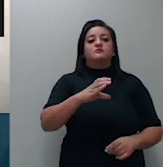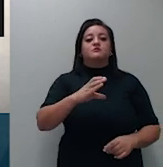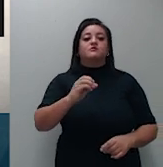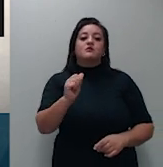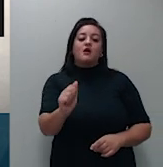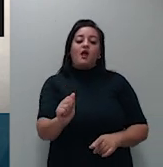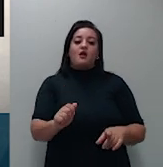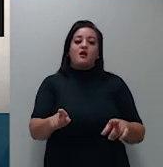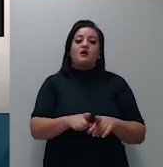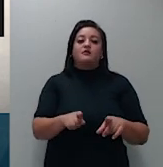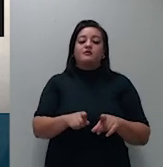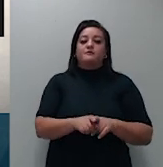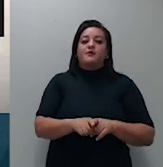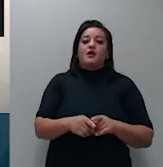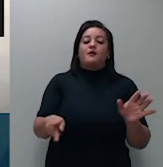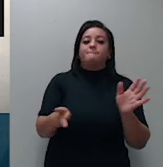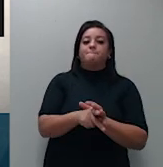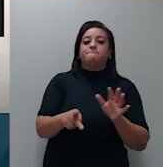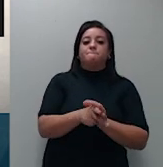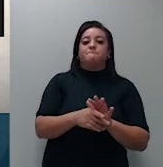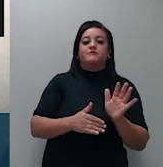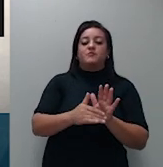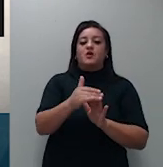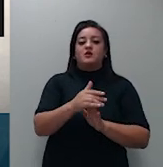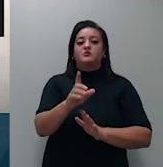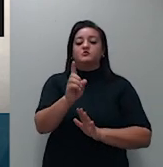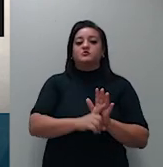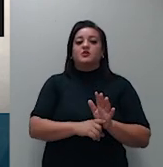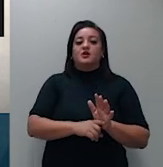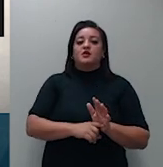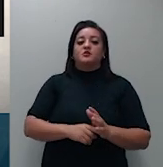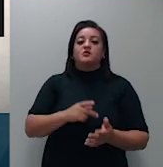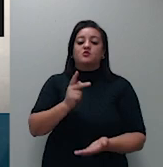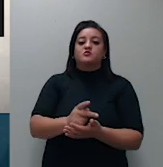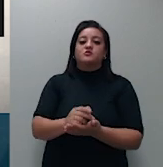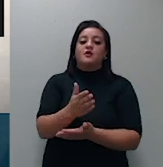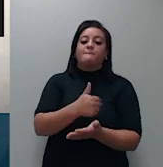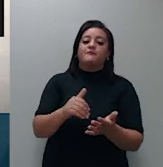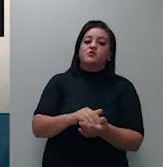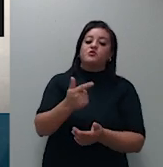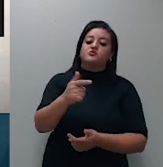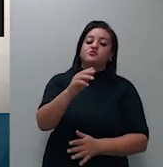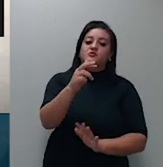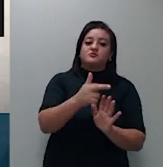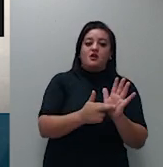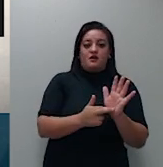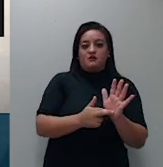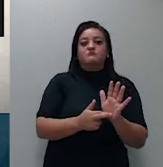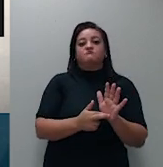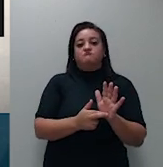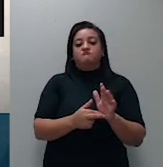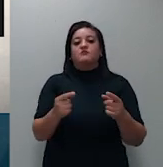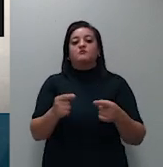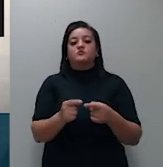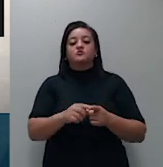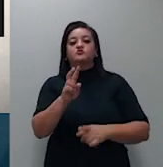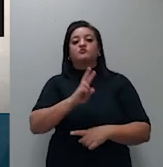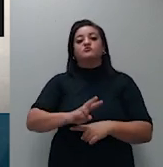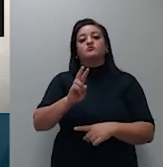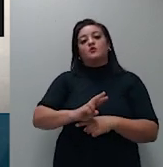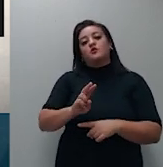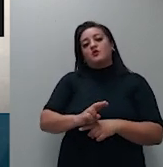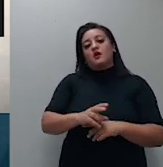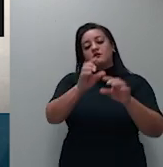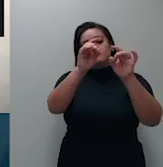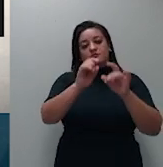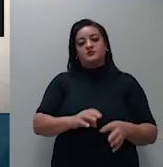pertence à categoria de lei que se propaga por todas as demais normas com a função de proteger sujeito específicos